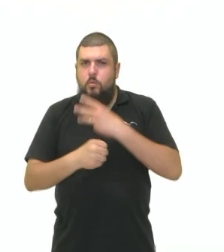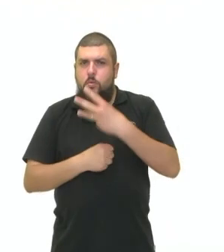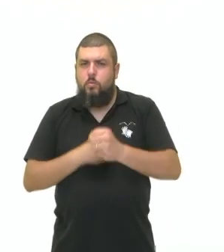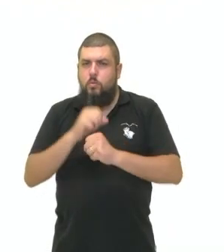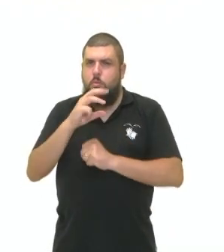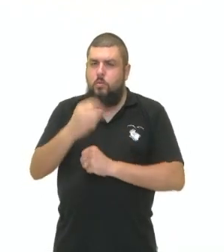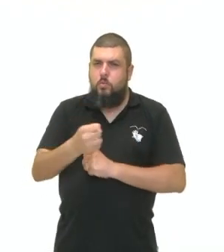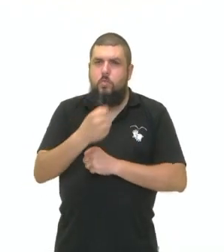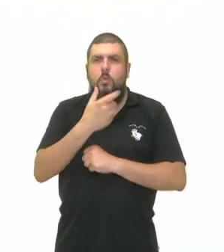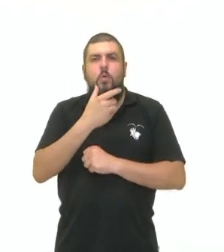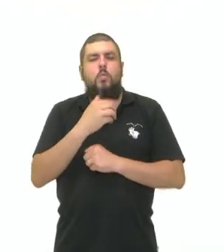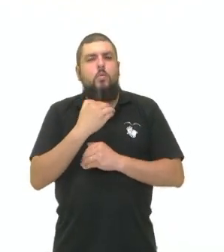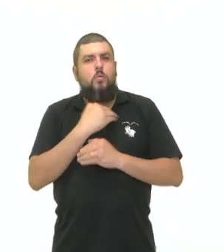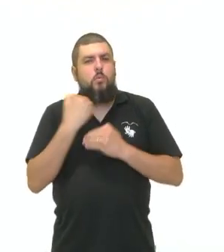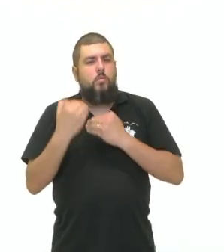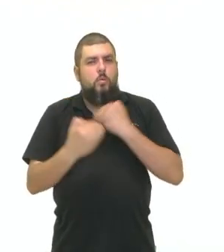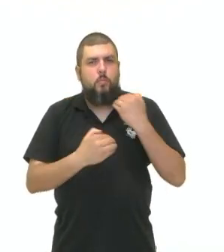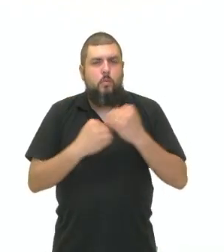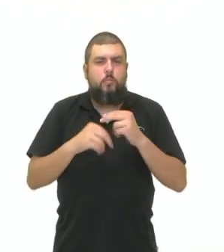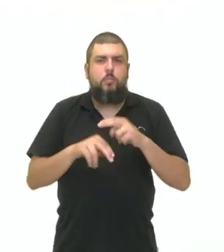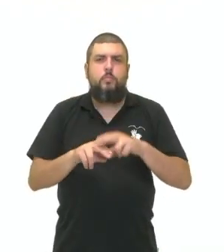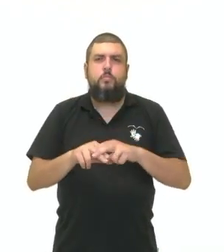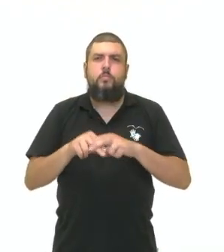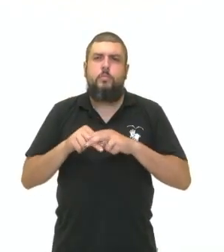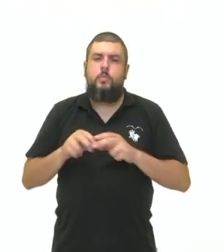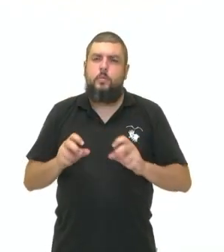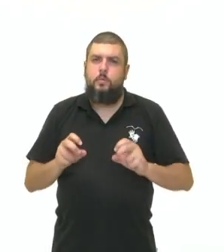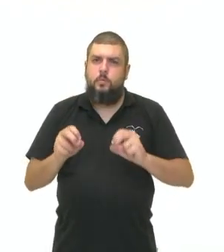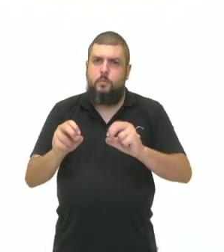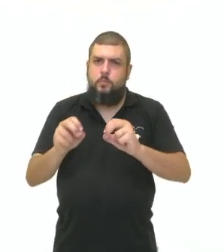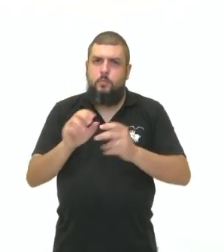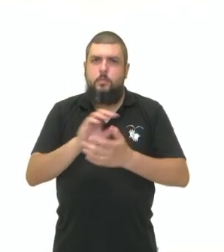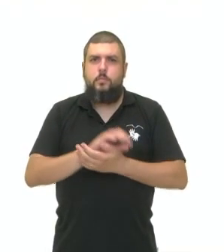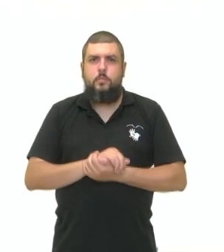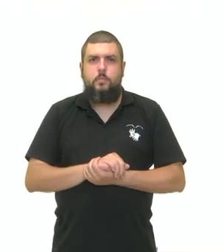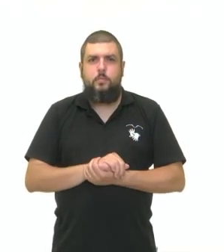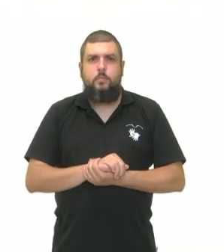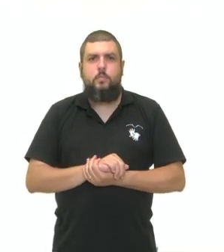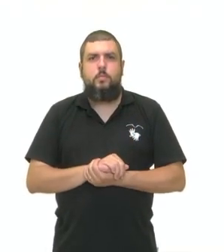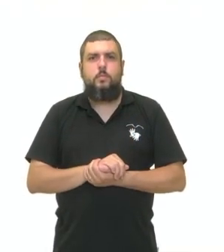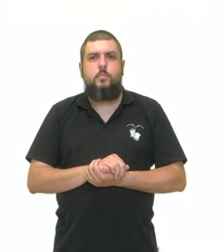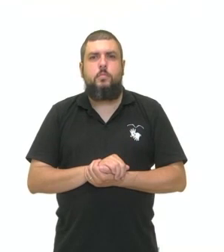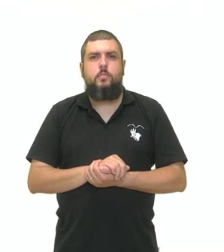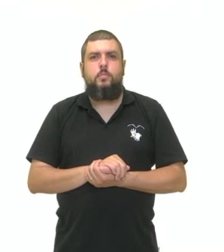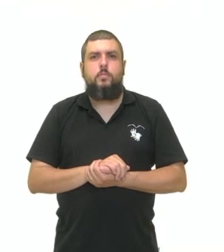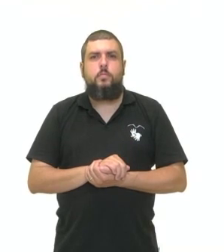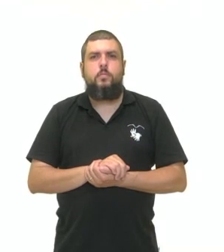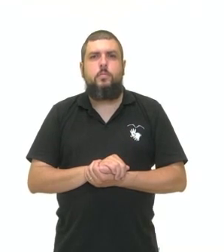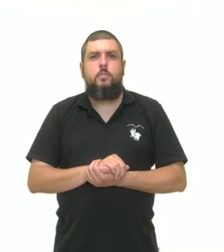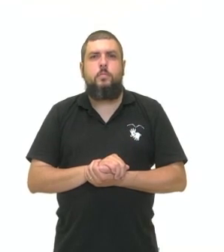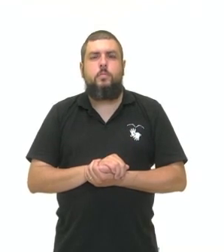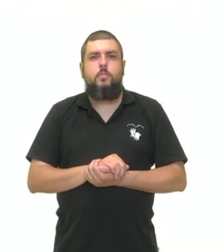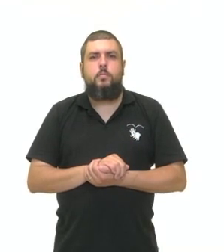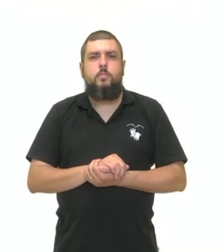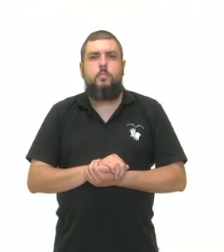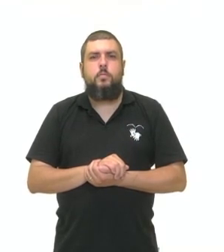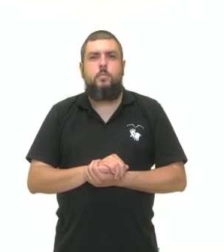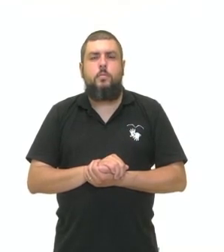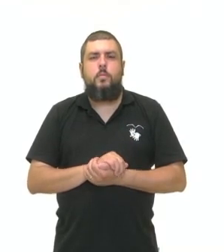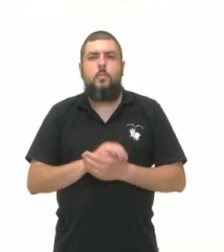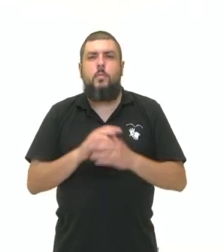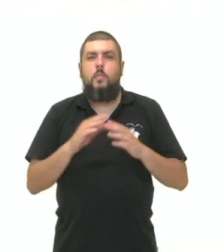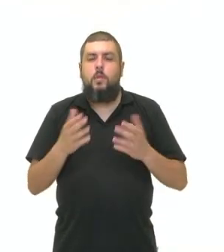né? São dados do Instituto Nacional de Câncer, o INCA. Então, a partir dessas